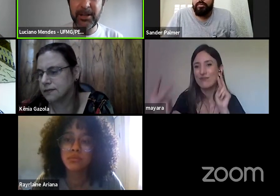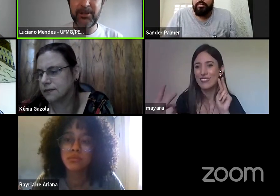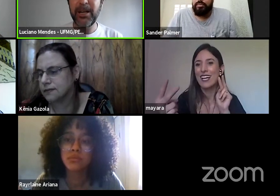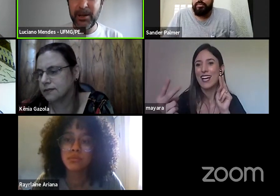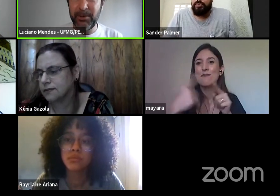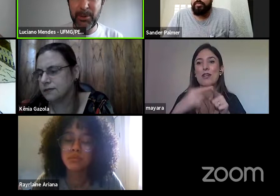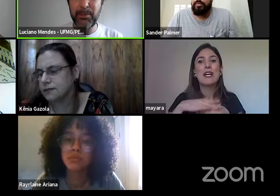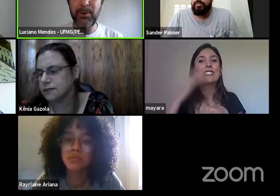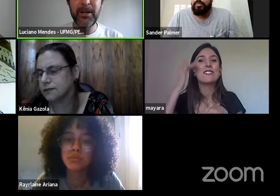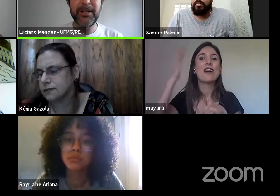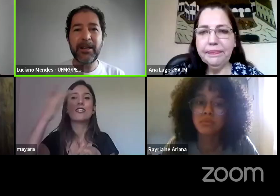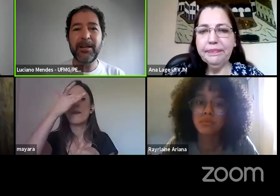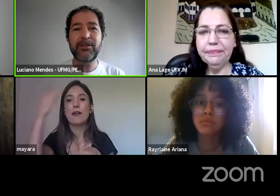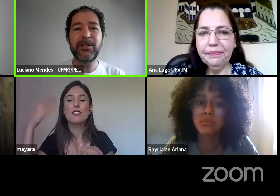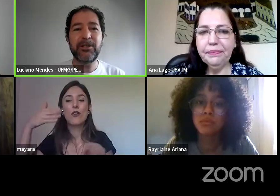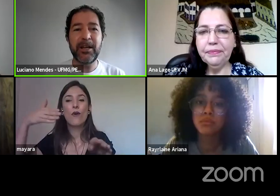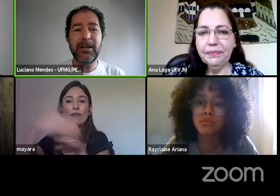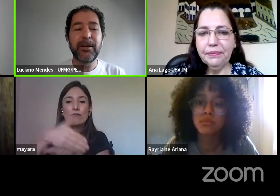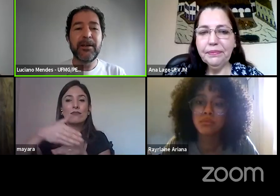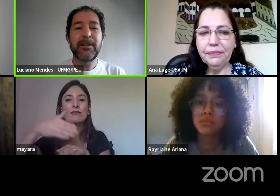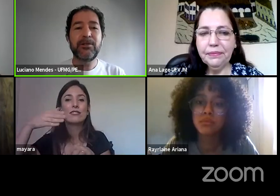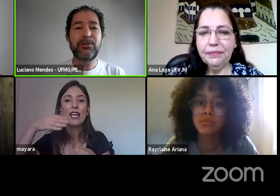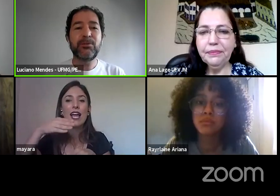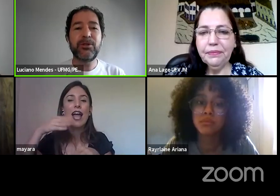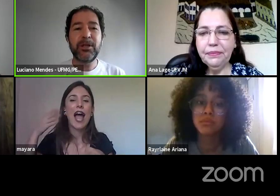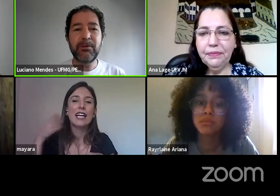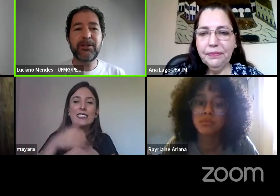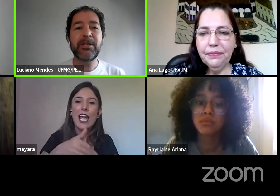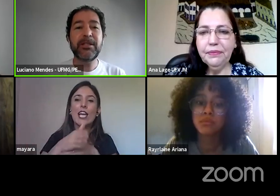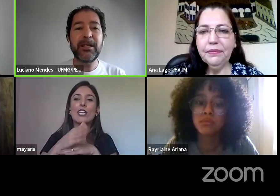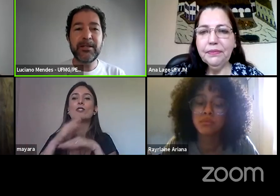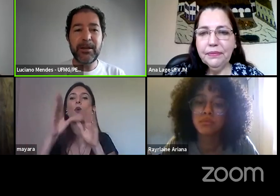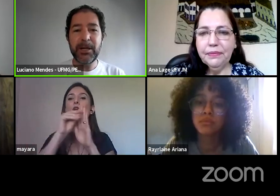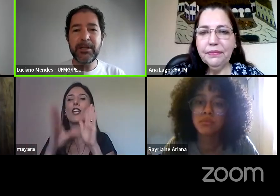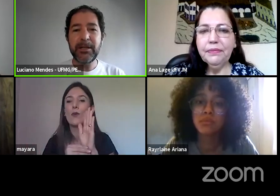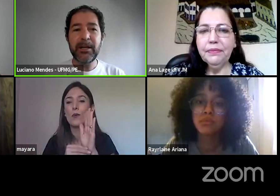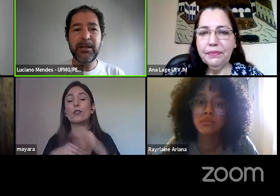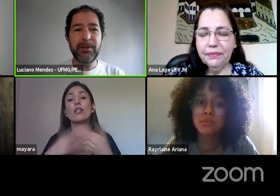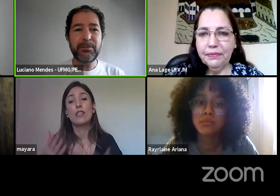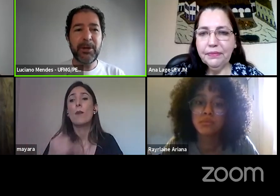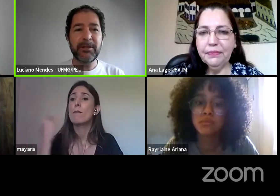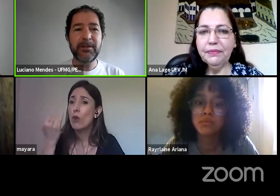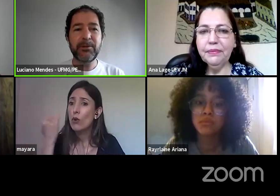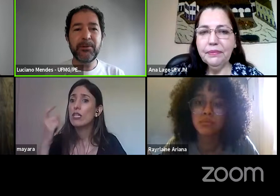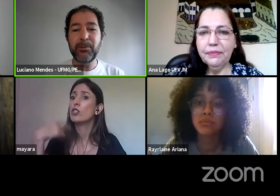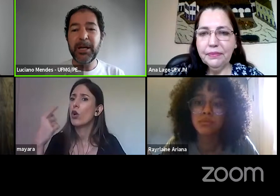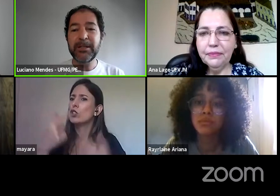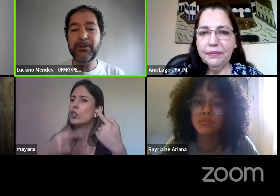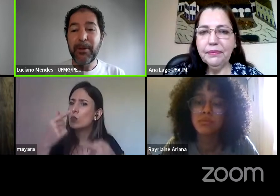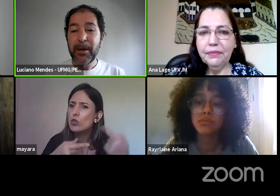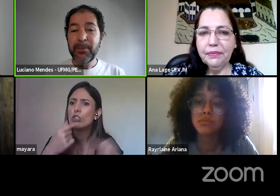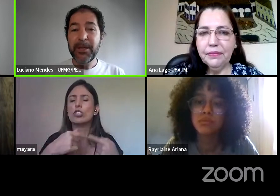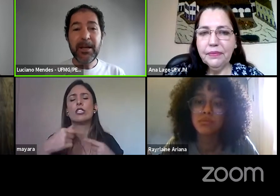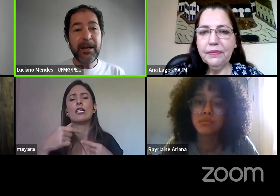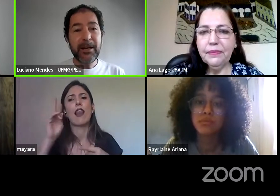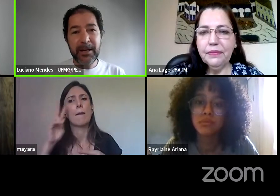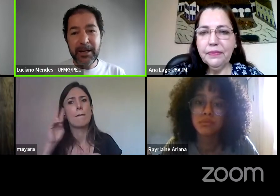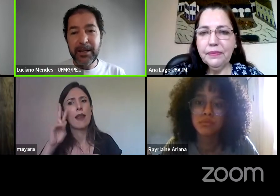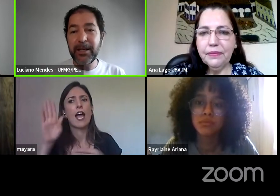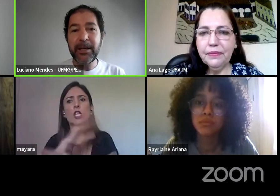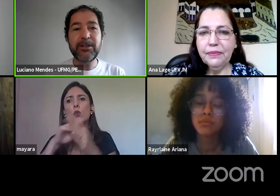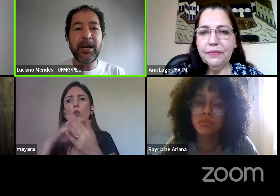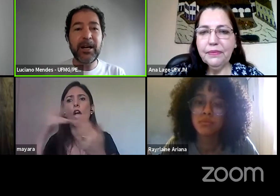à história, direito à memória, né? Que a gente tem que discutir, e acho que tem que estabelecer cada vez mais no Brasil. Mas,